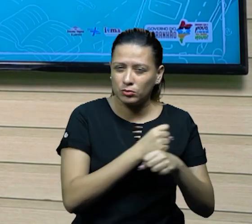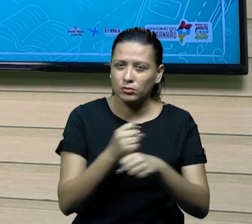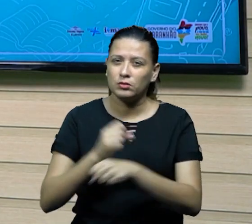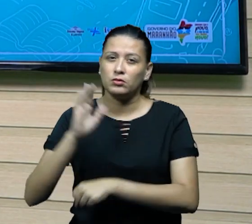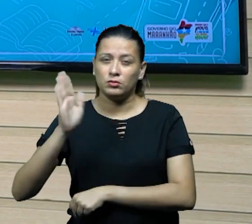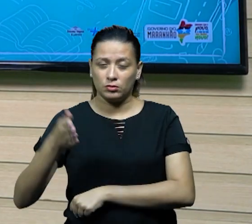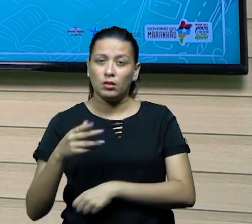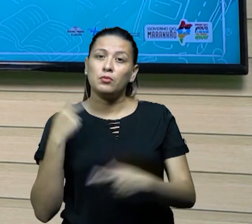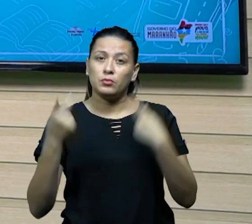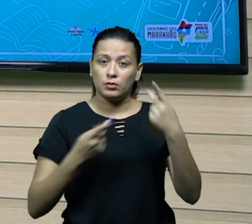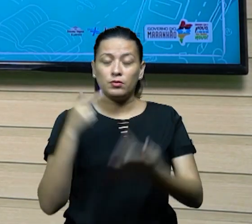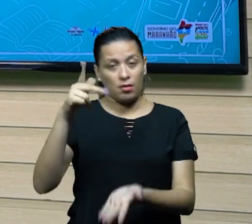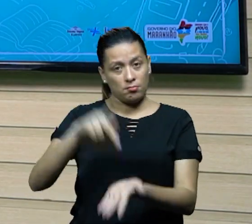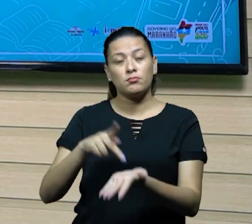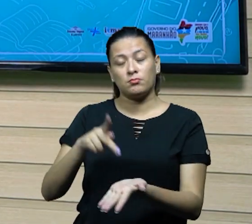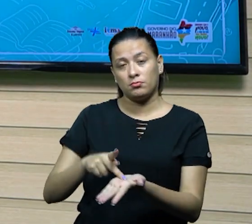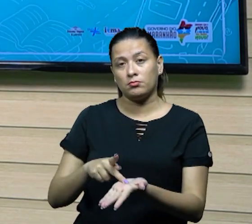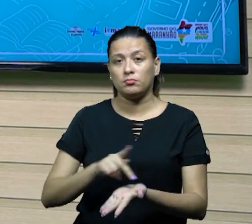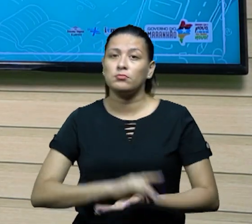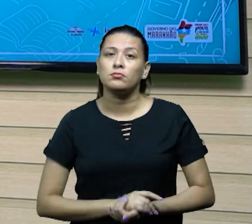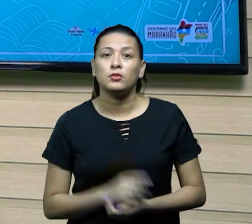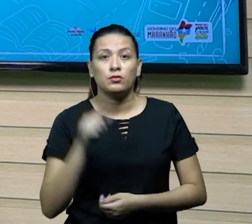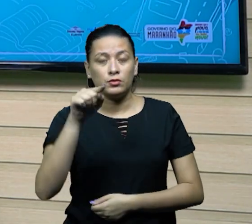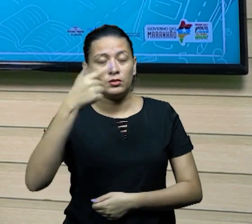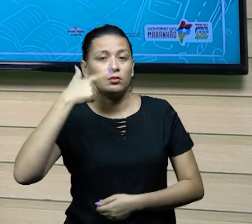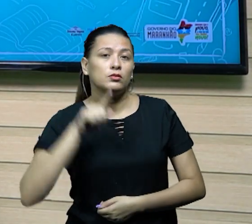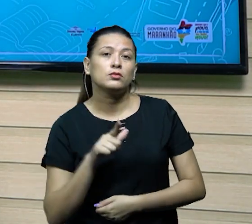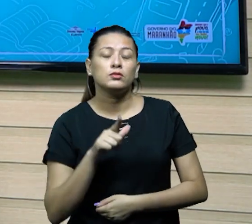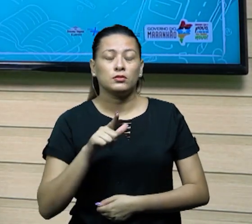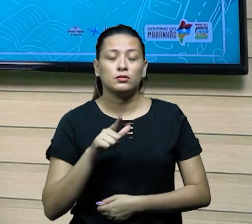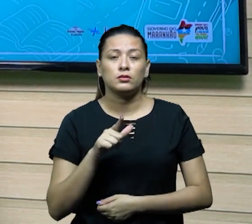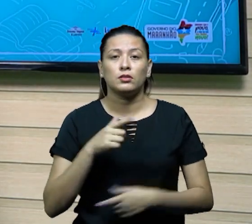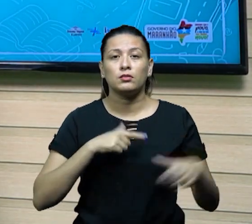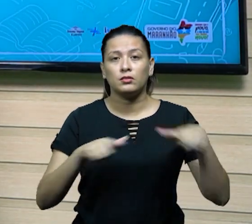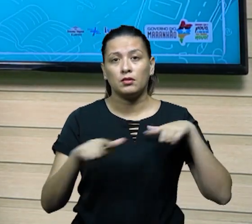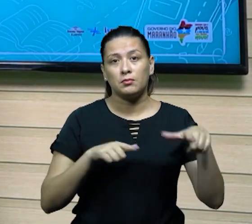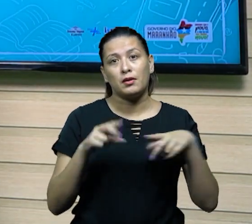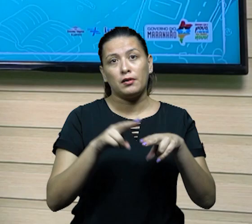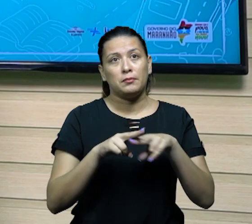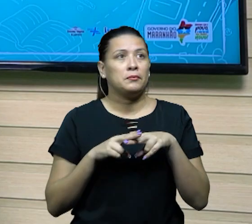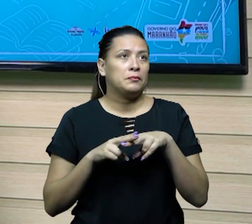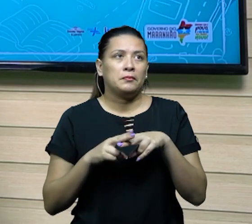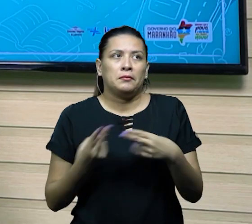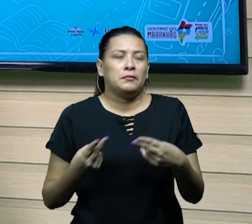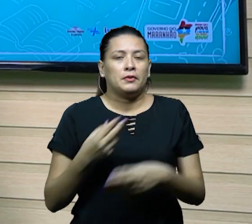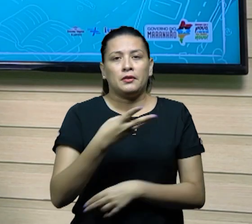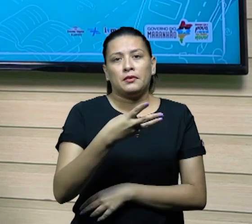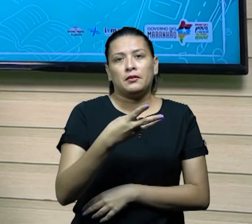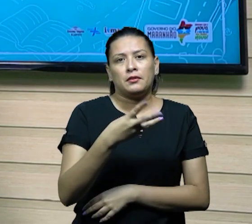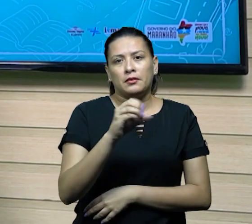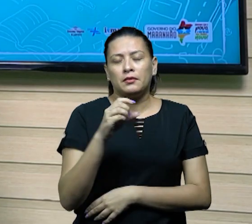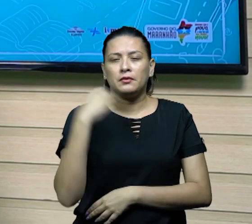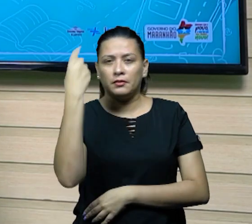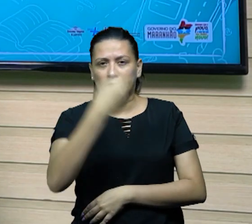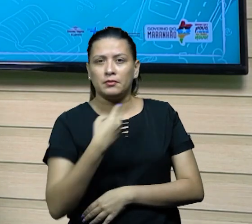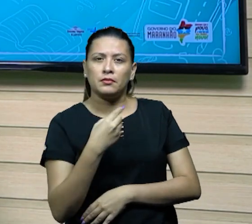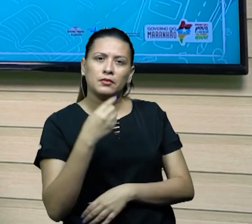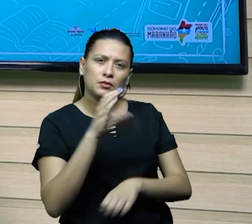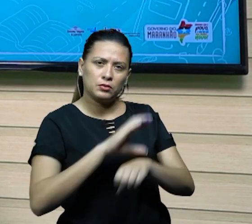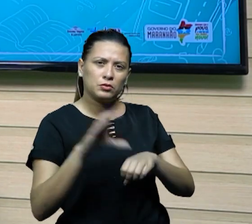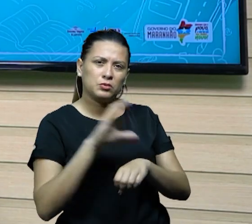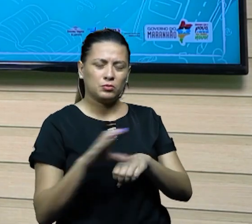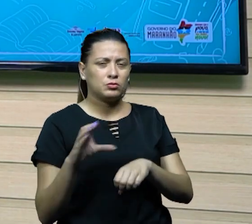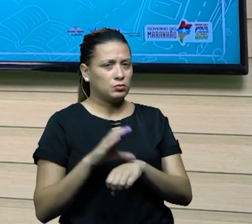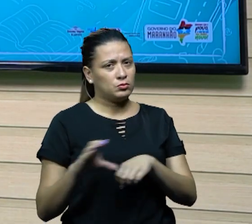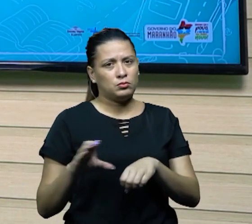medo. Às vezes você consegue um emprego por causa de um curso de 30 horas, de 20 horas que você tem no seu certificado e sabe colocar em prática e